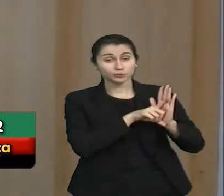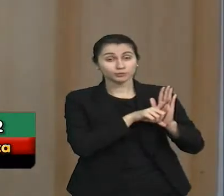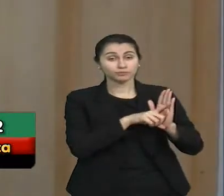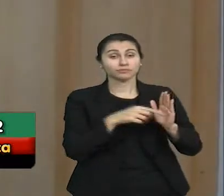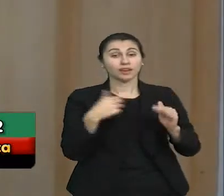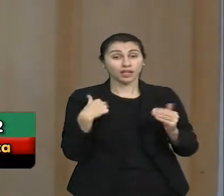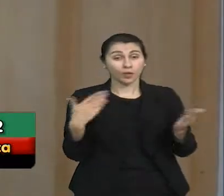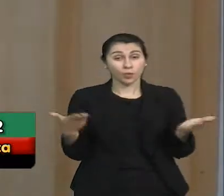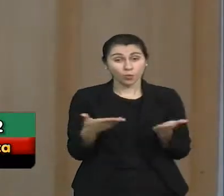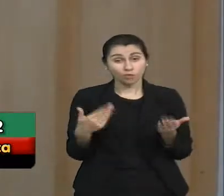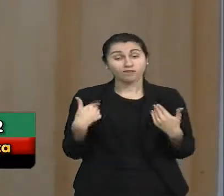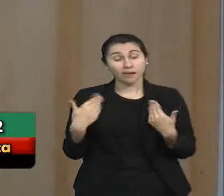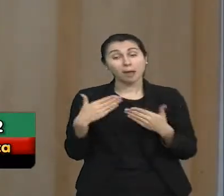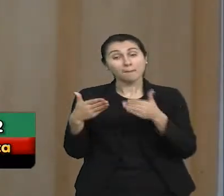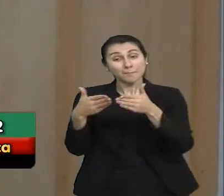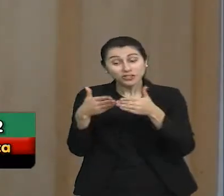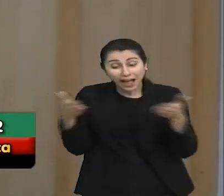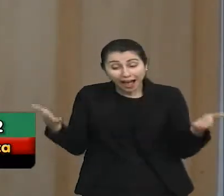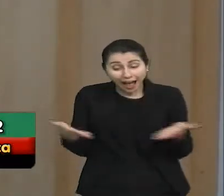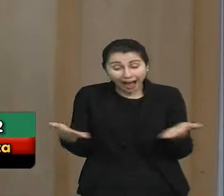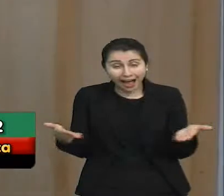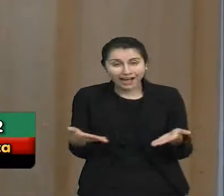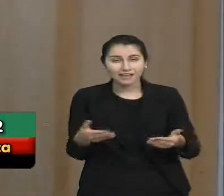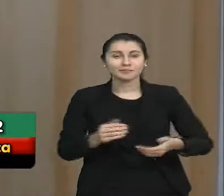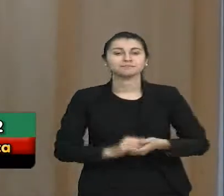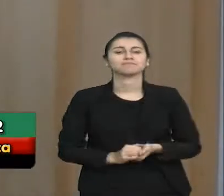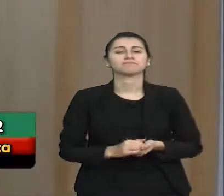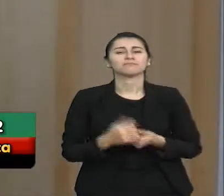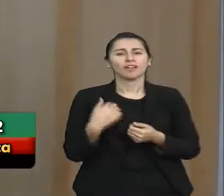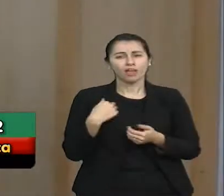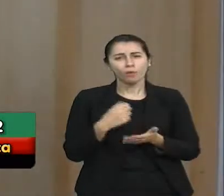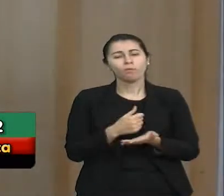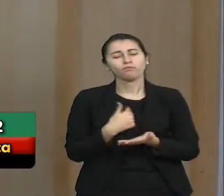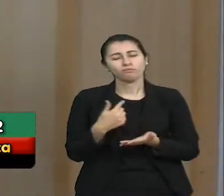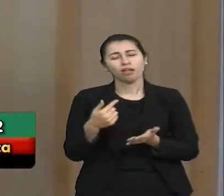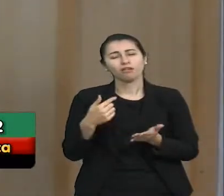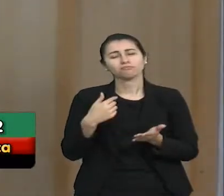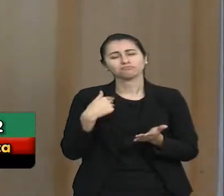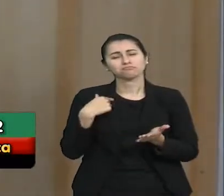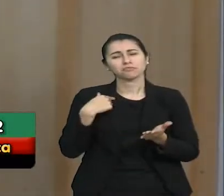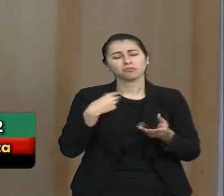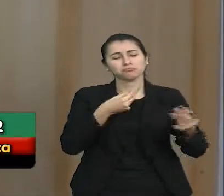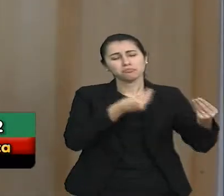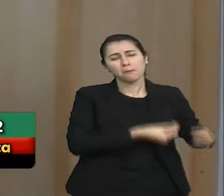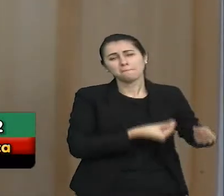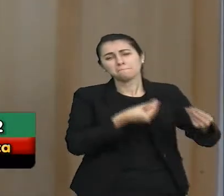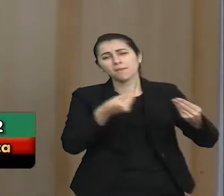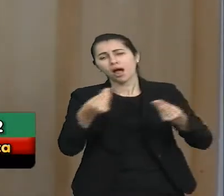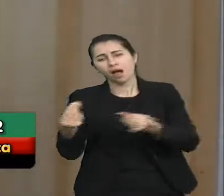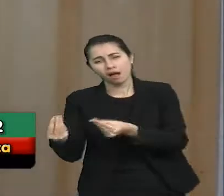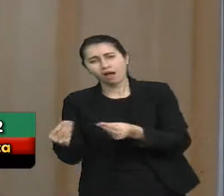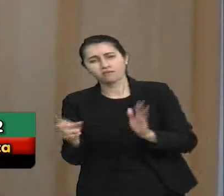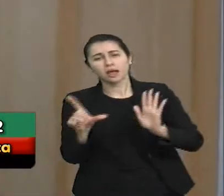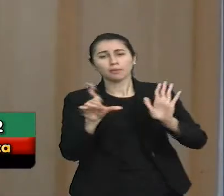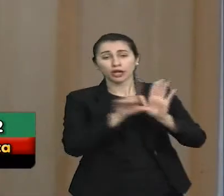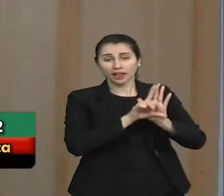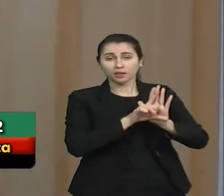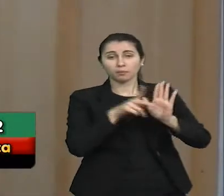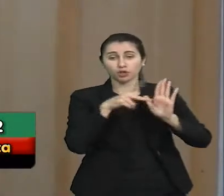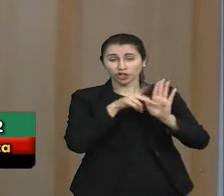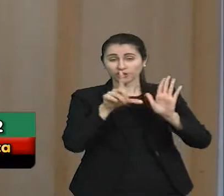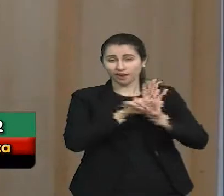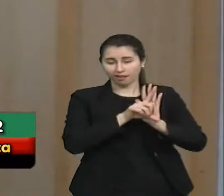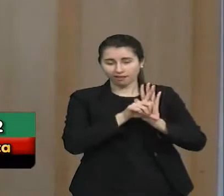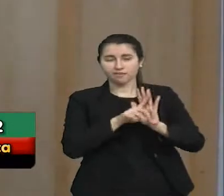aqui. E aí levei o projeto, primeiramente, para o pai Davi, que está aqui, né, e